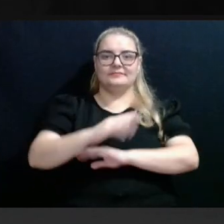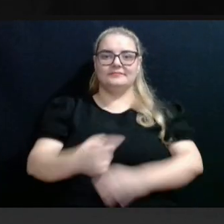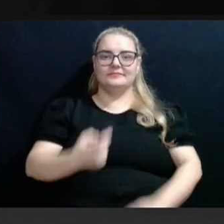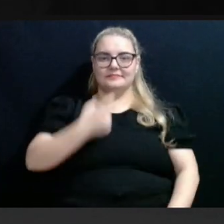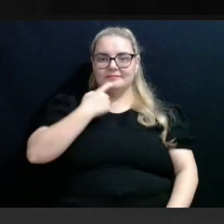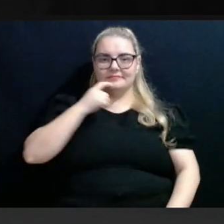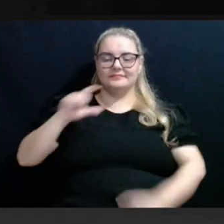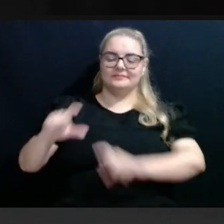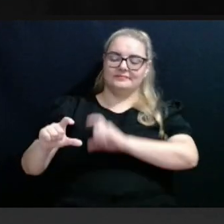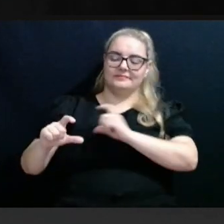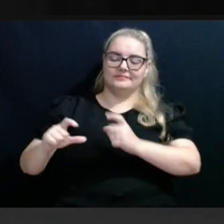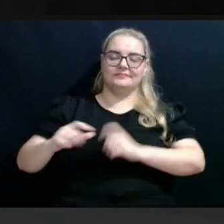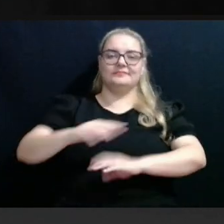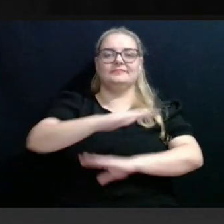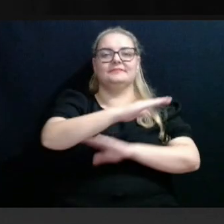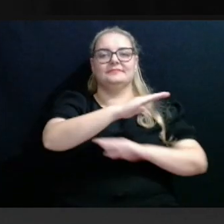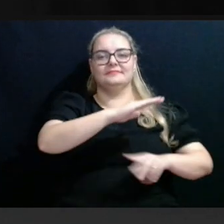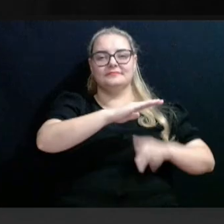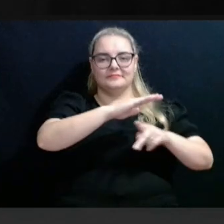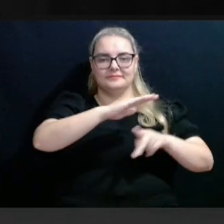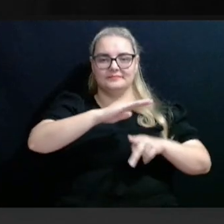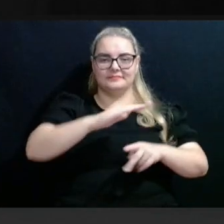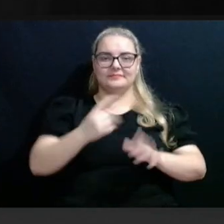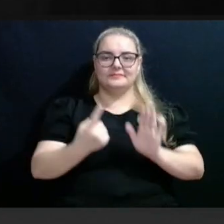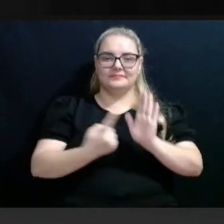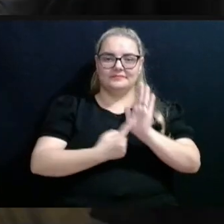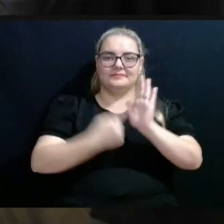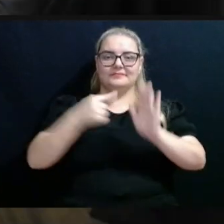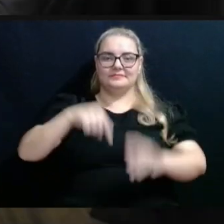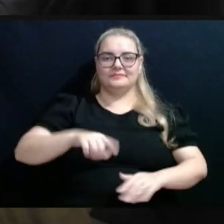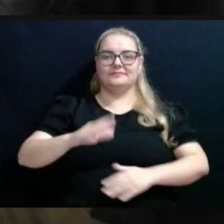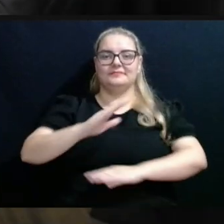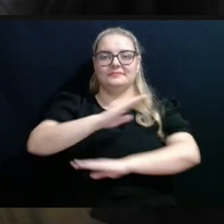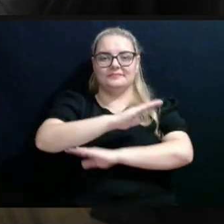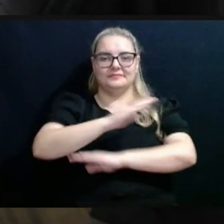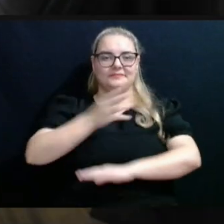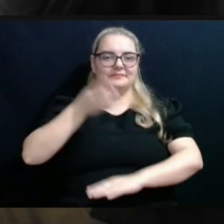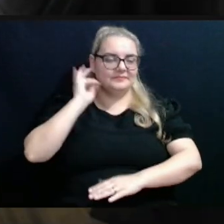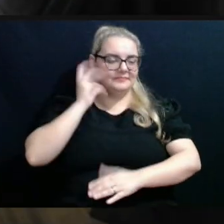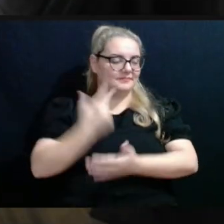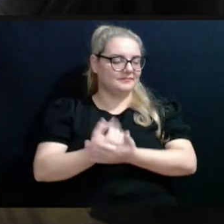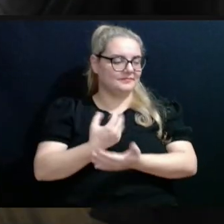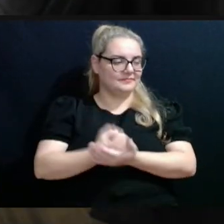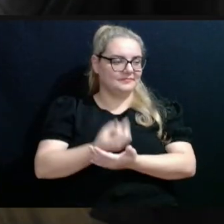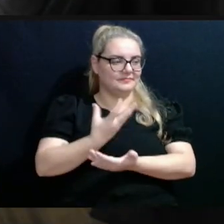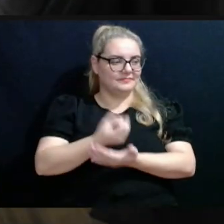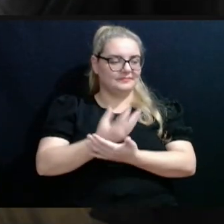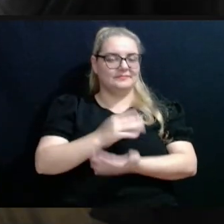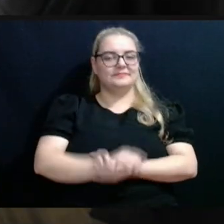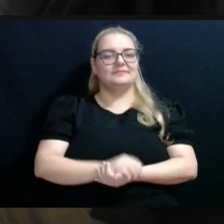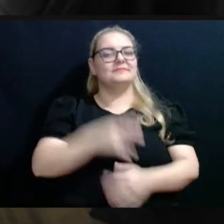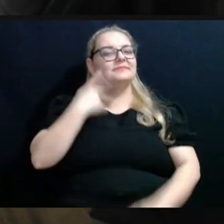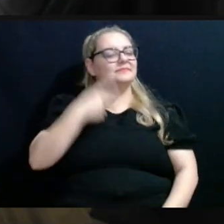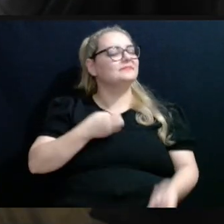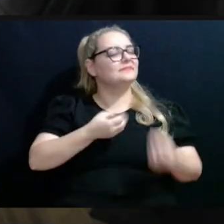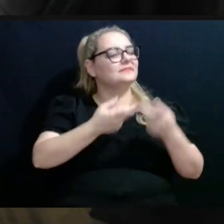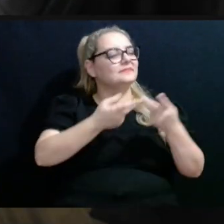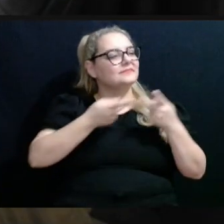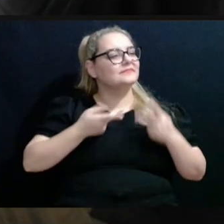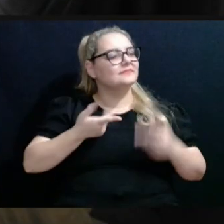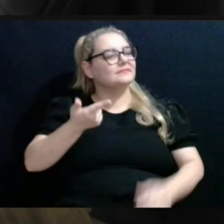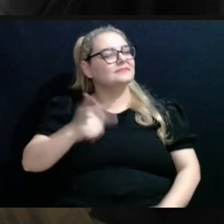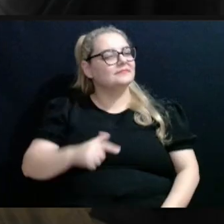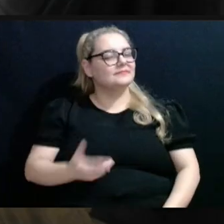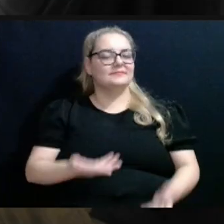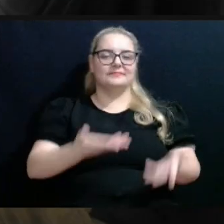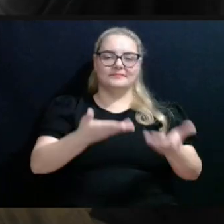outro lado, Na Casa do Povo, o logotipo aqui do podcast. Vereador, seja bem-vindo novamente e eu já o convido a